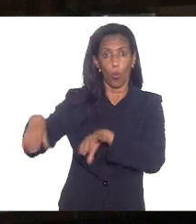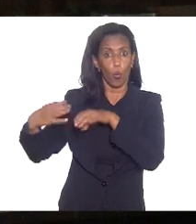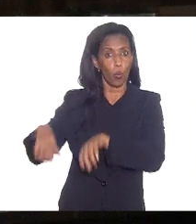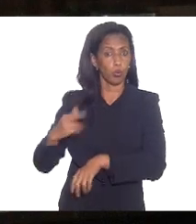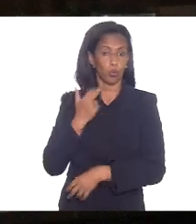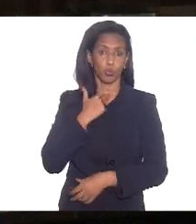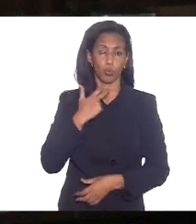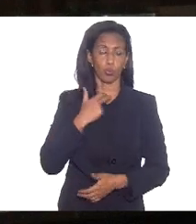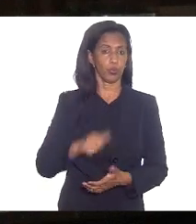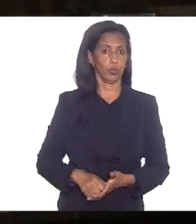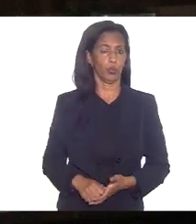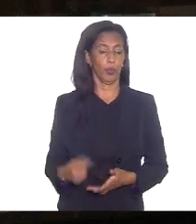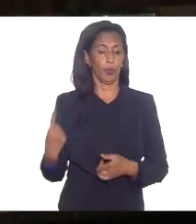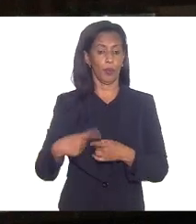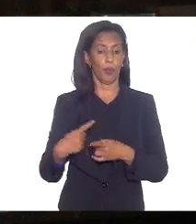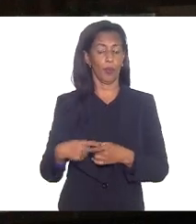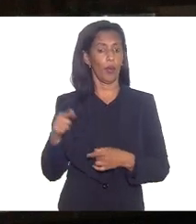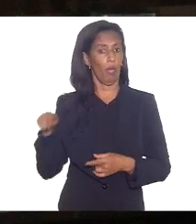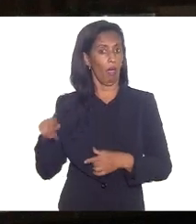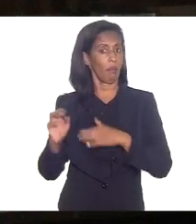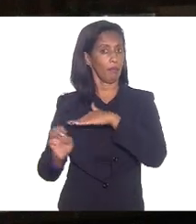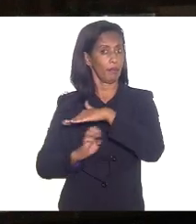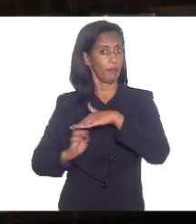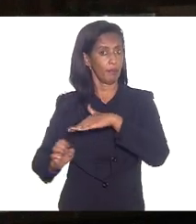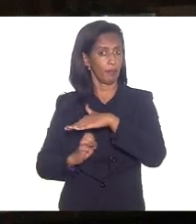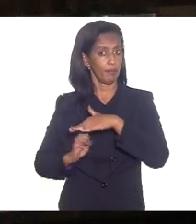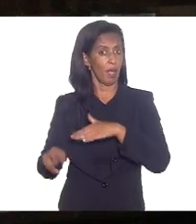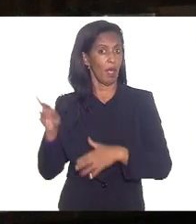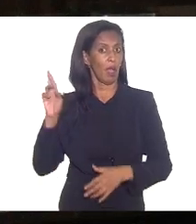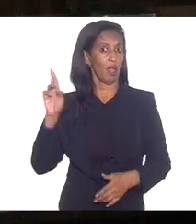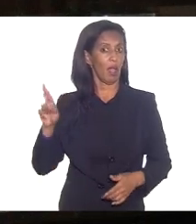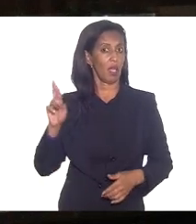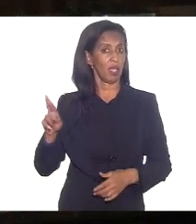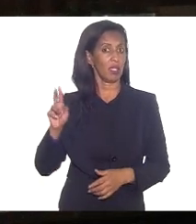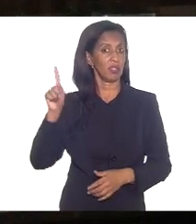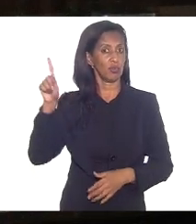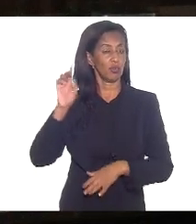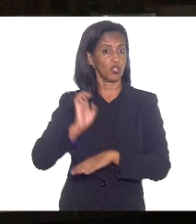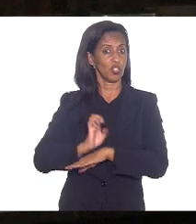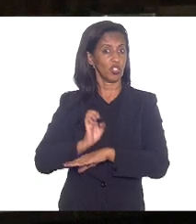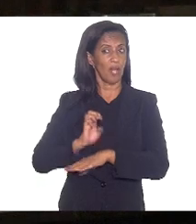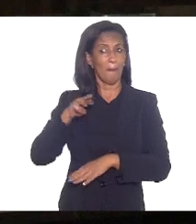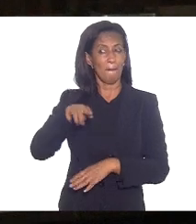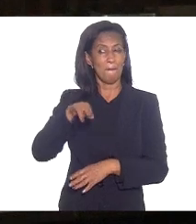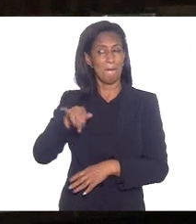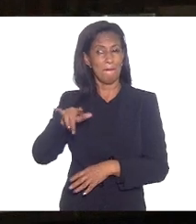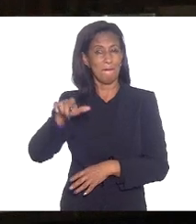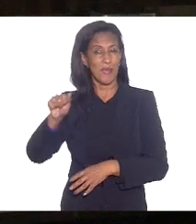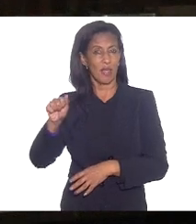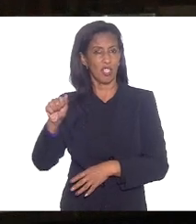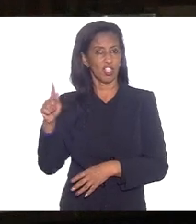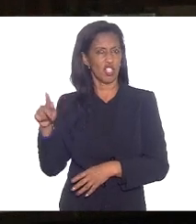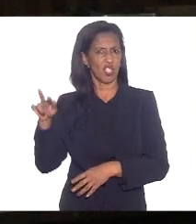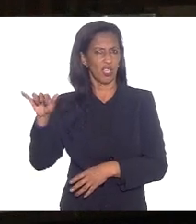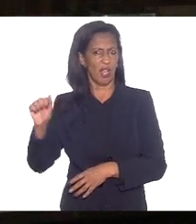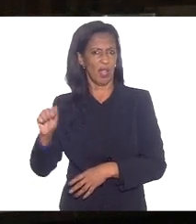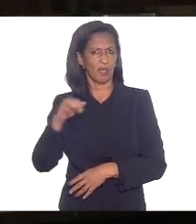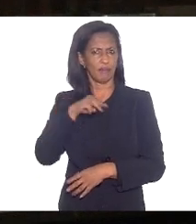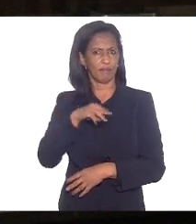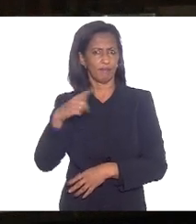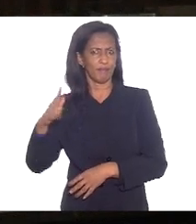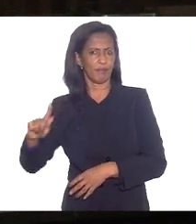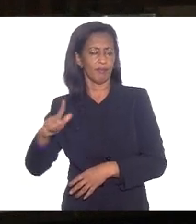público, porque ela responde, no estado de Minas Gerais,